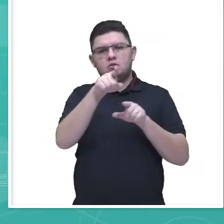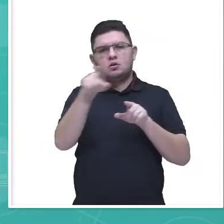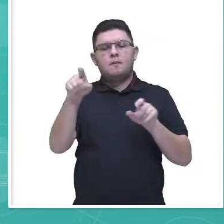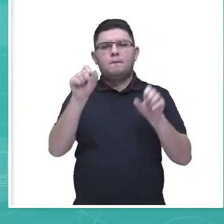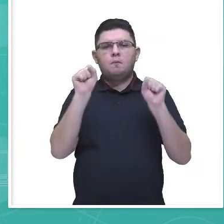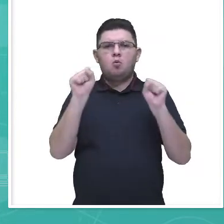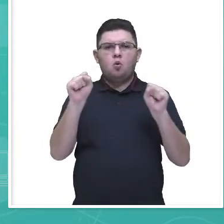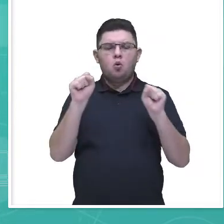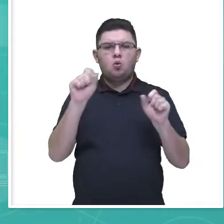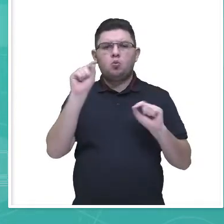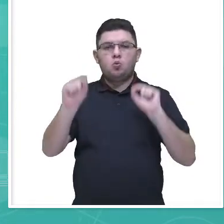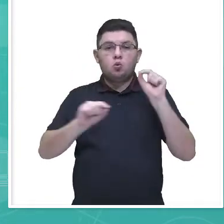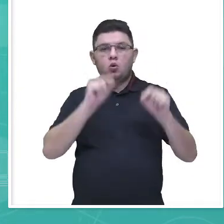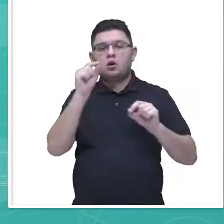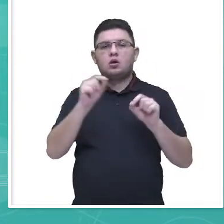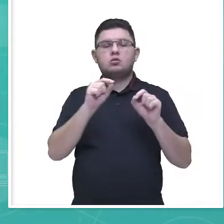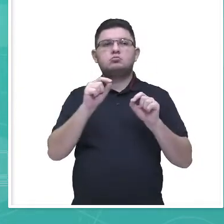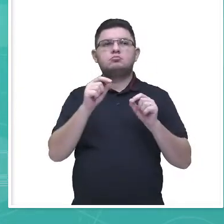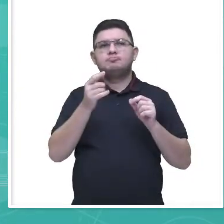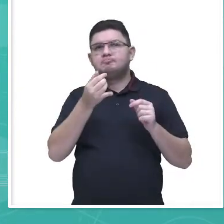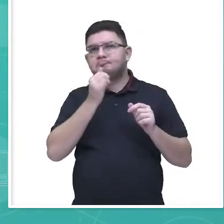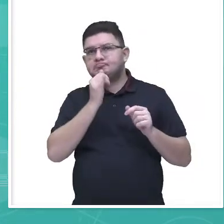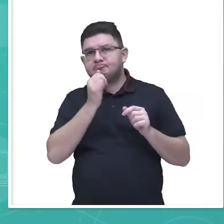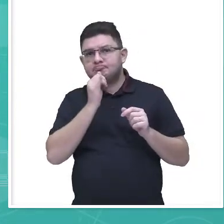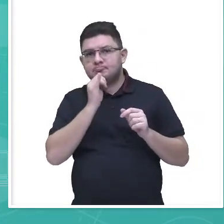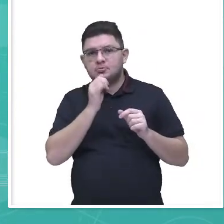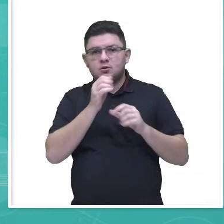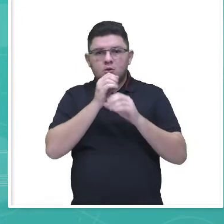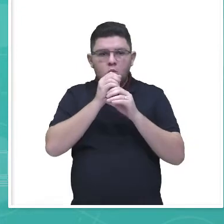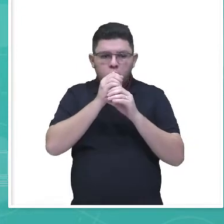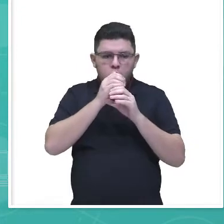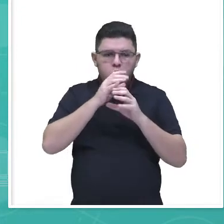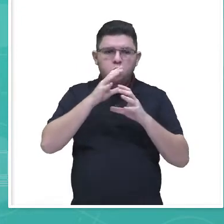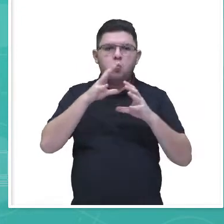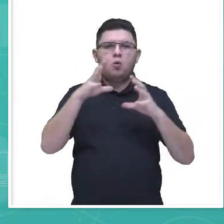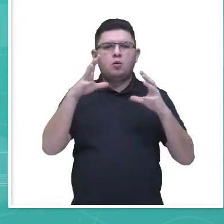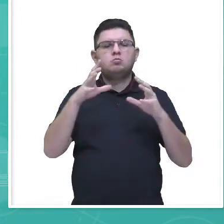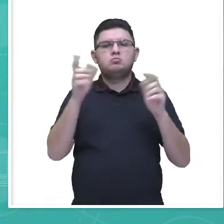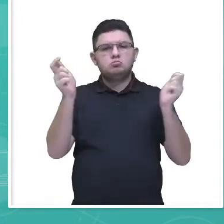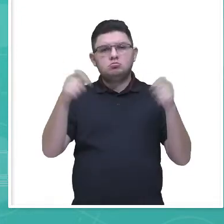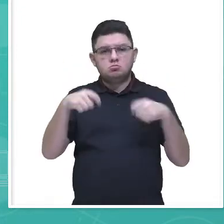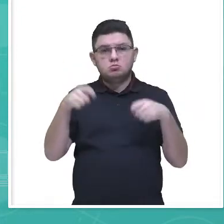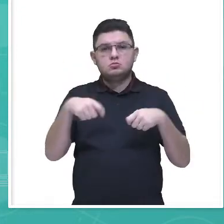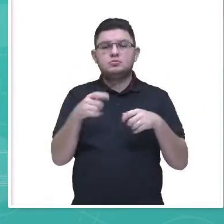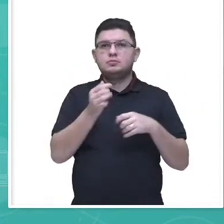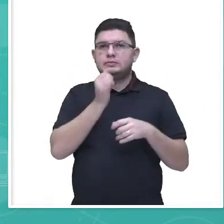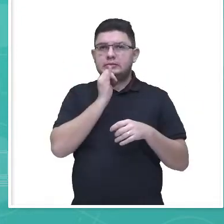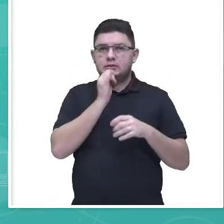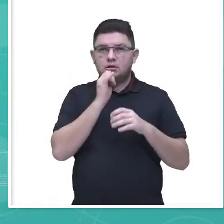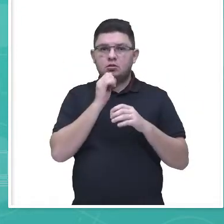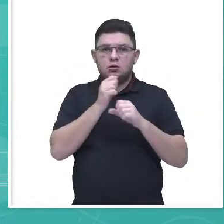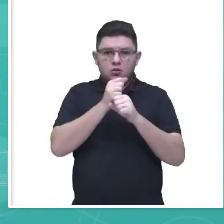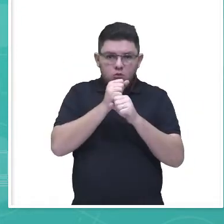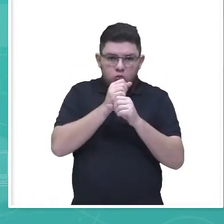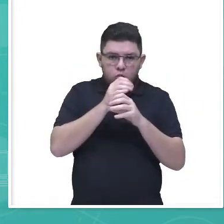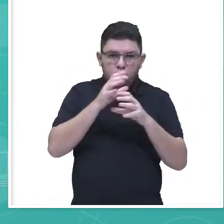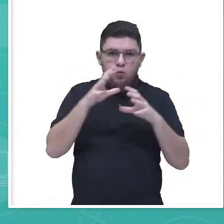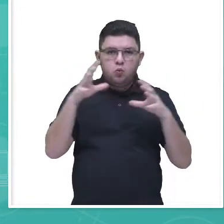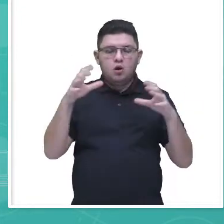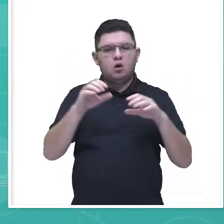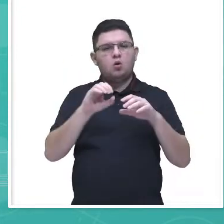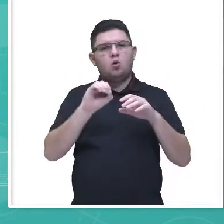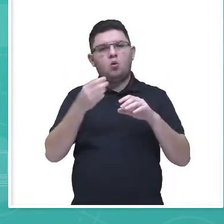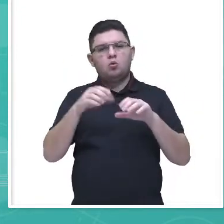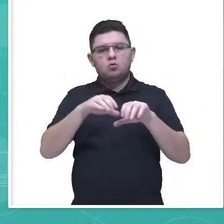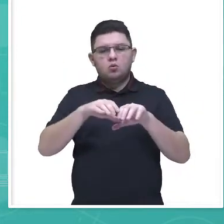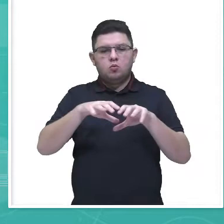preencher um determinado objeto com ar, por exemplo. Quando você enche ali um balão, um pneu de uma